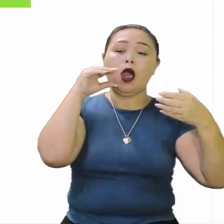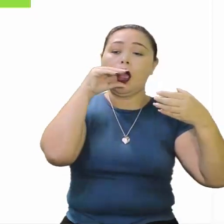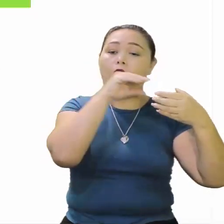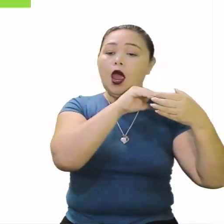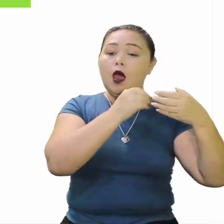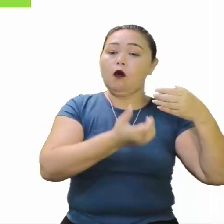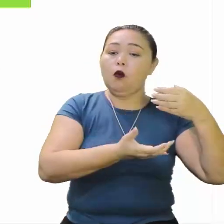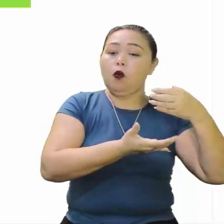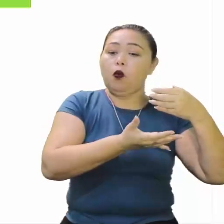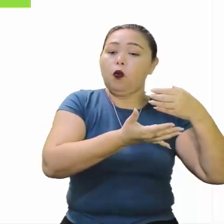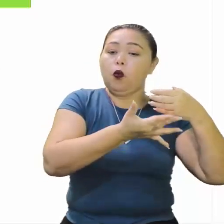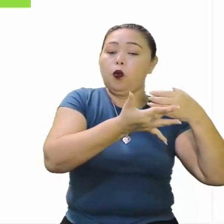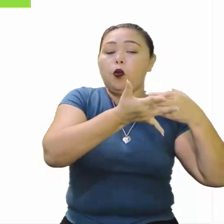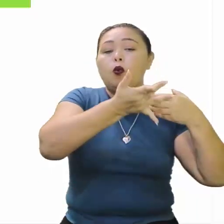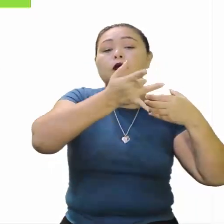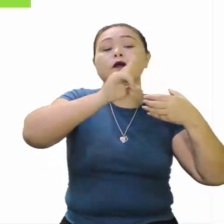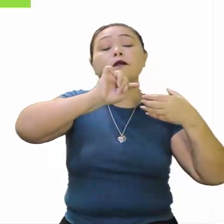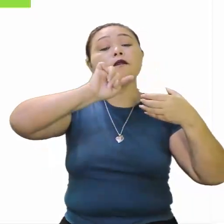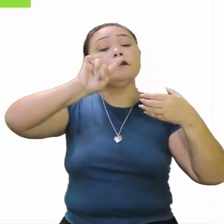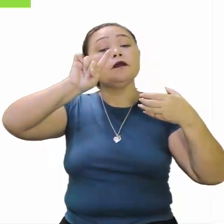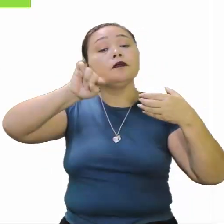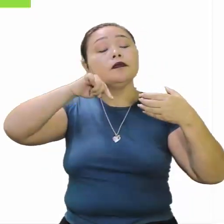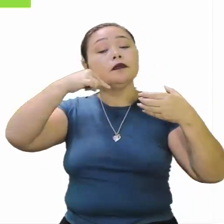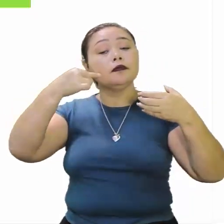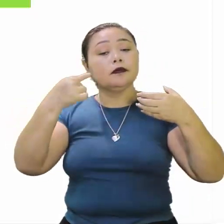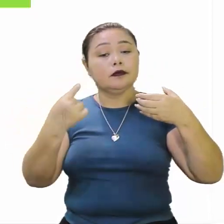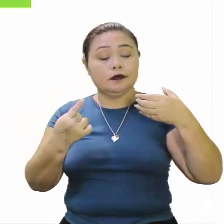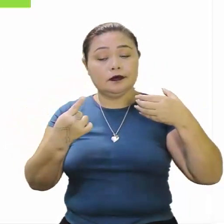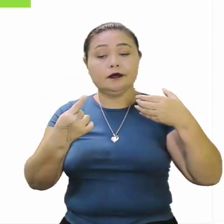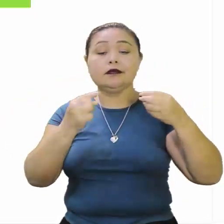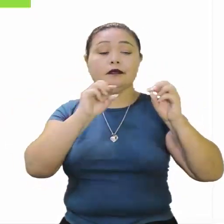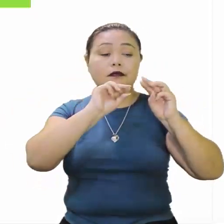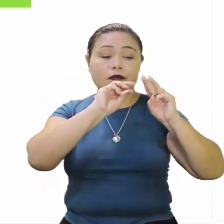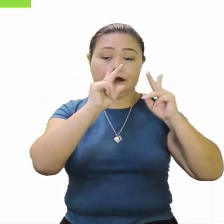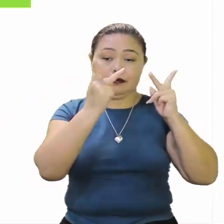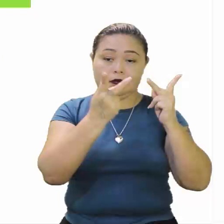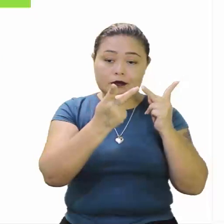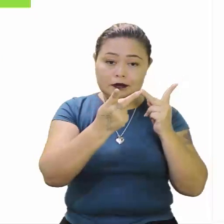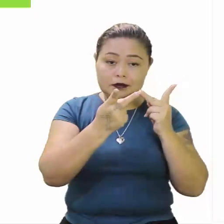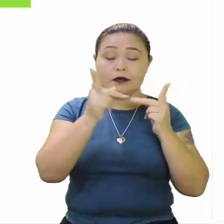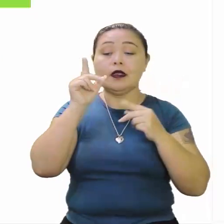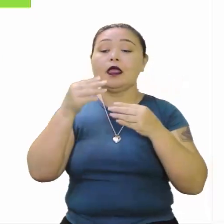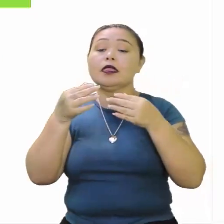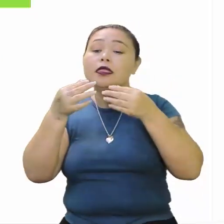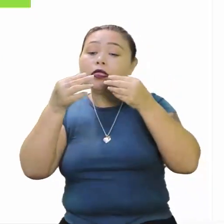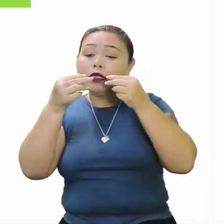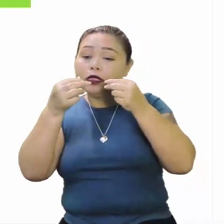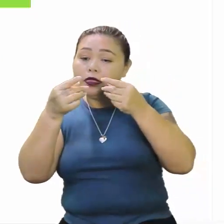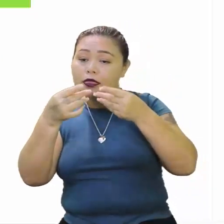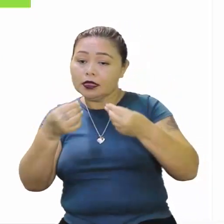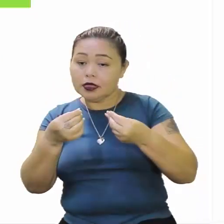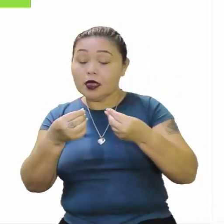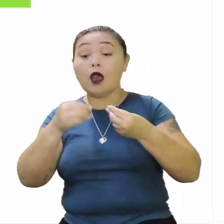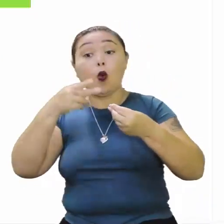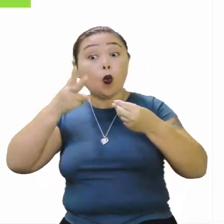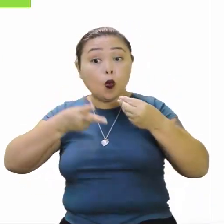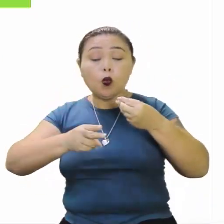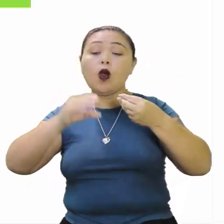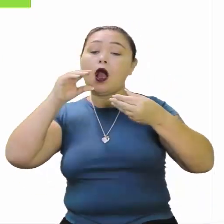aquecida. Se por acaso essa matéria que está agora no estado líquido continuar ganhando